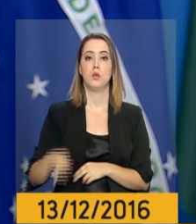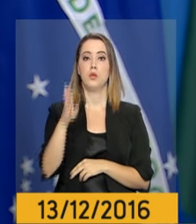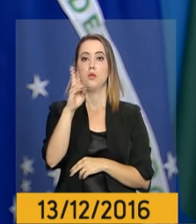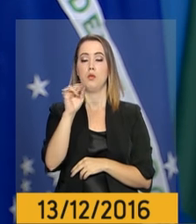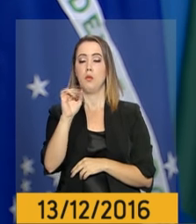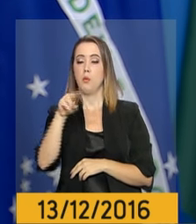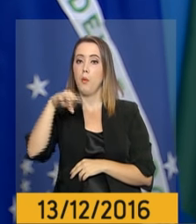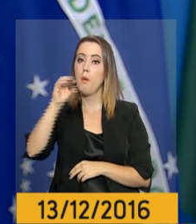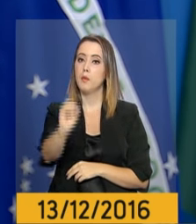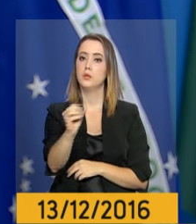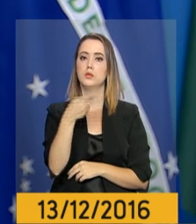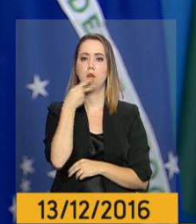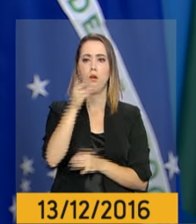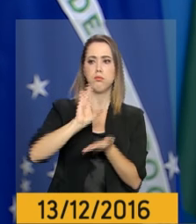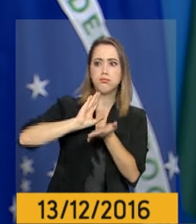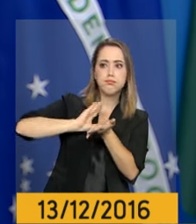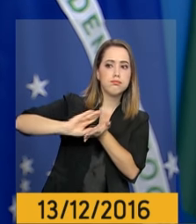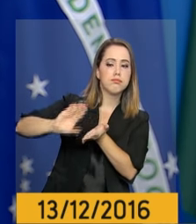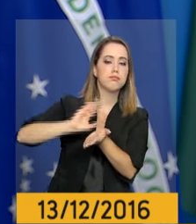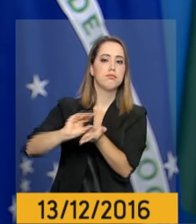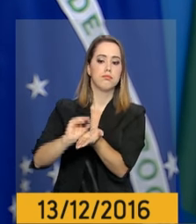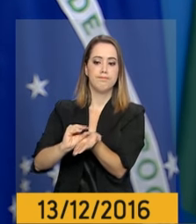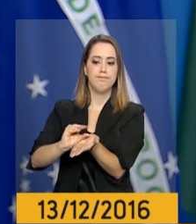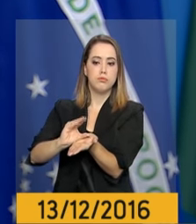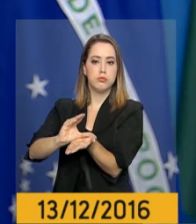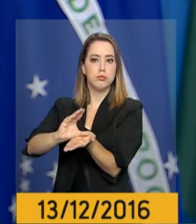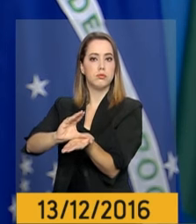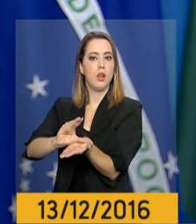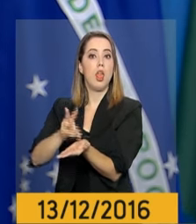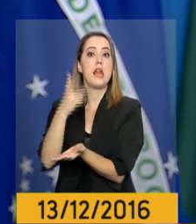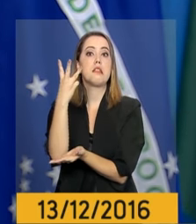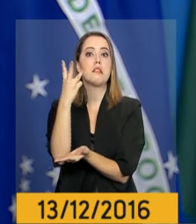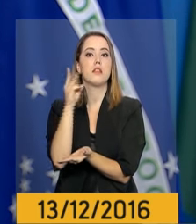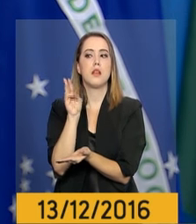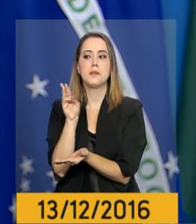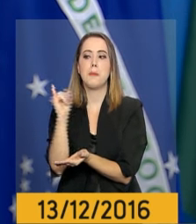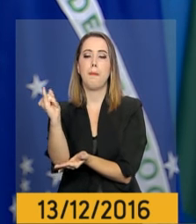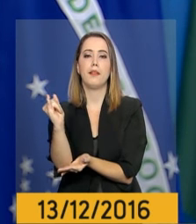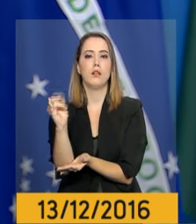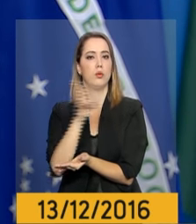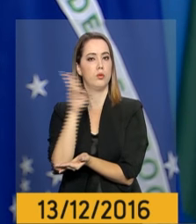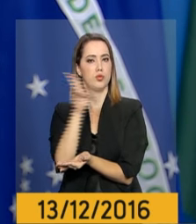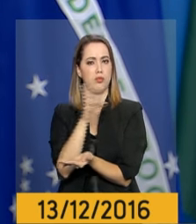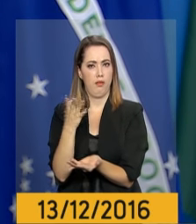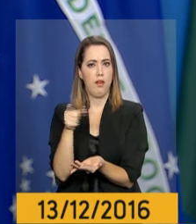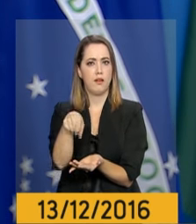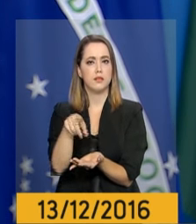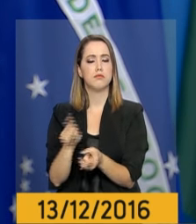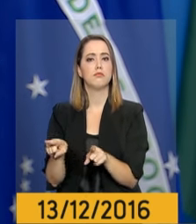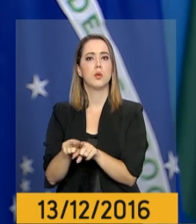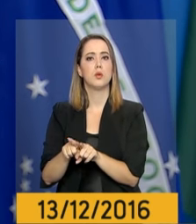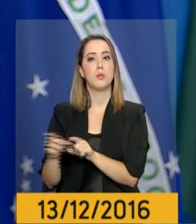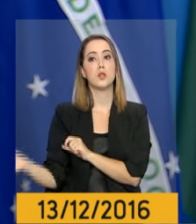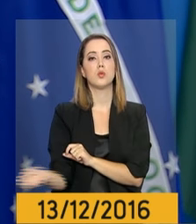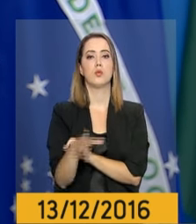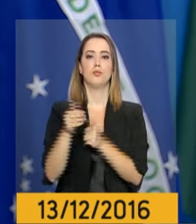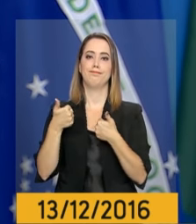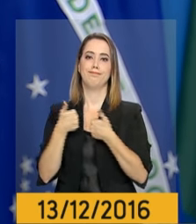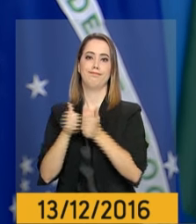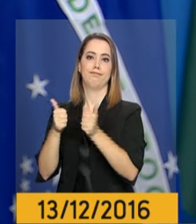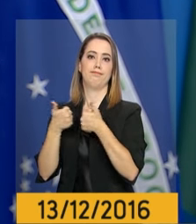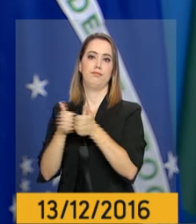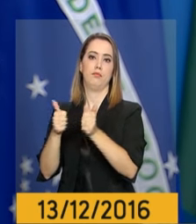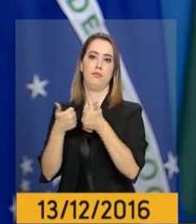uma verba, convenhamos, significativa de R$ 3 bilhões de reais para modernizar